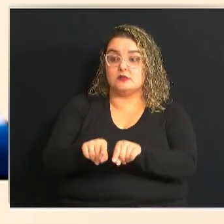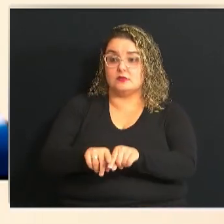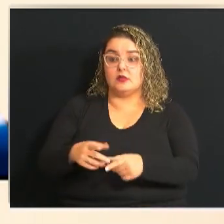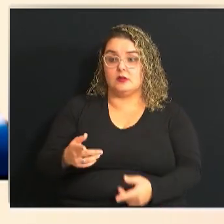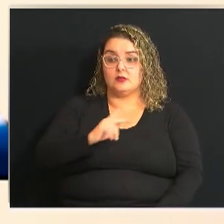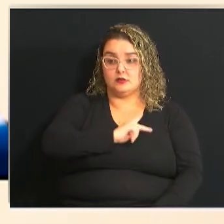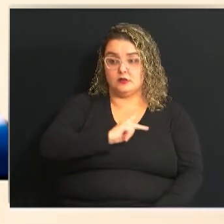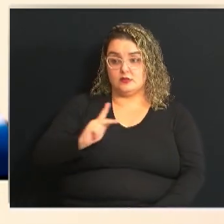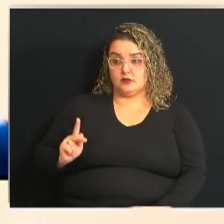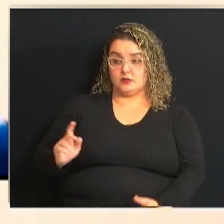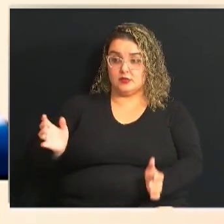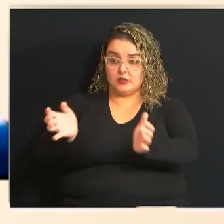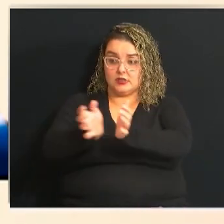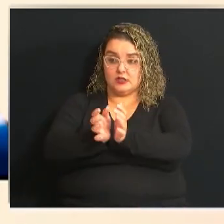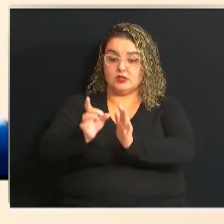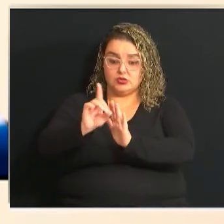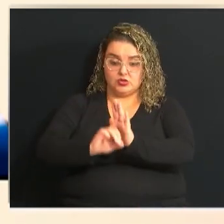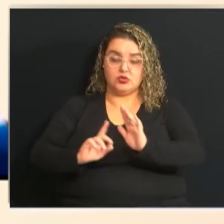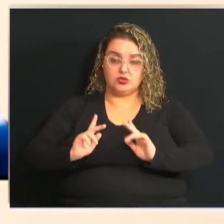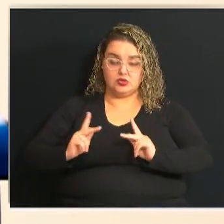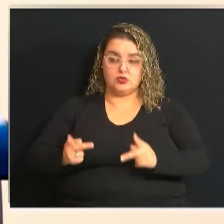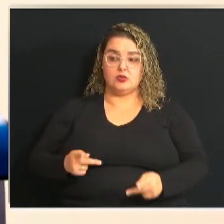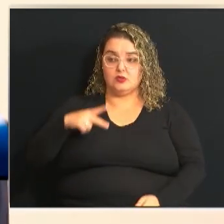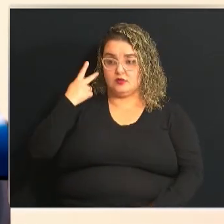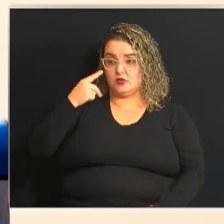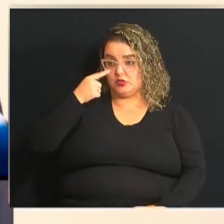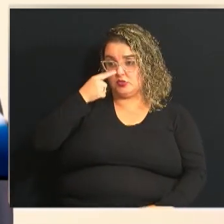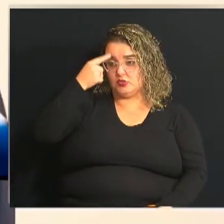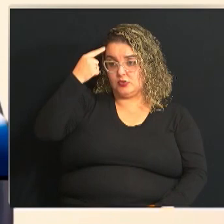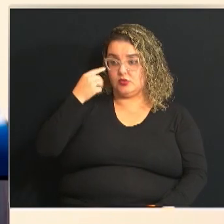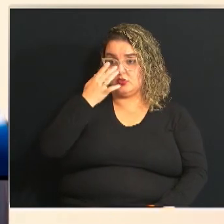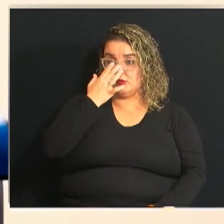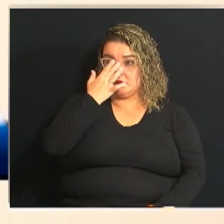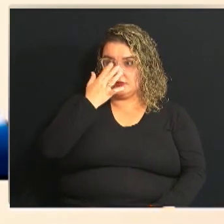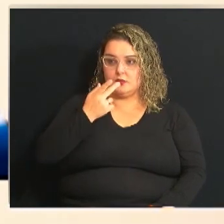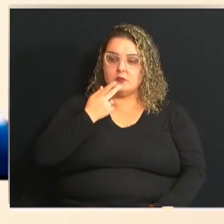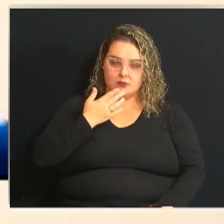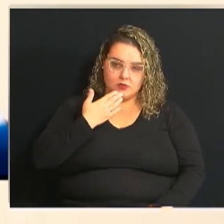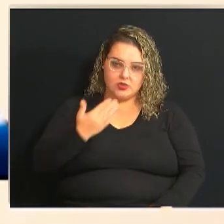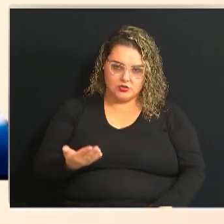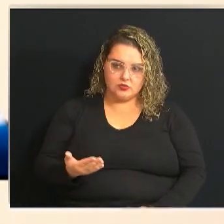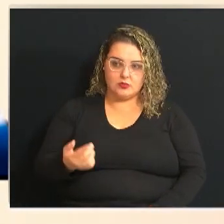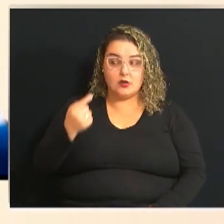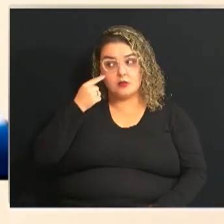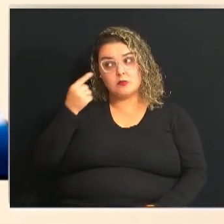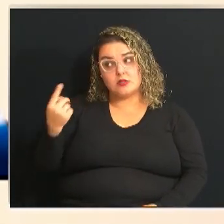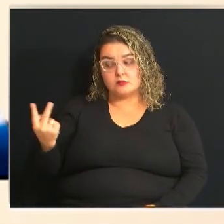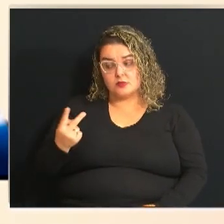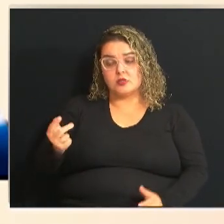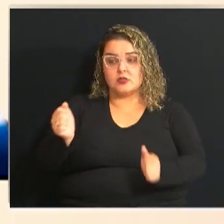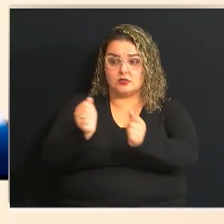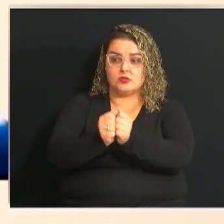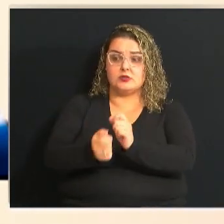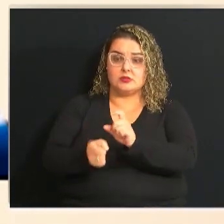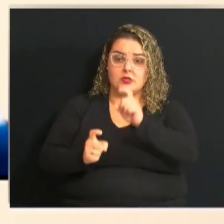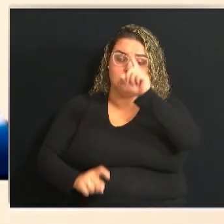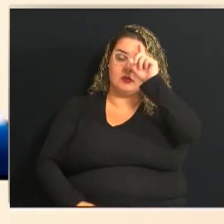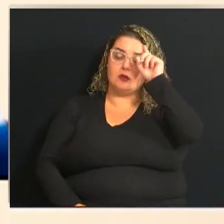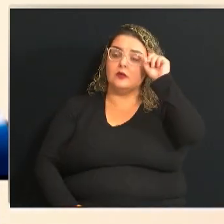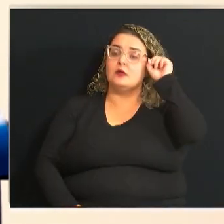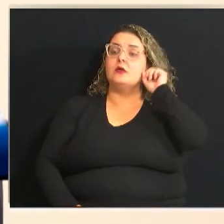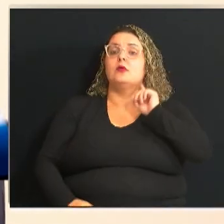www.campinas.sp.leg.br. E toda discussão e votação você assiste no YouTube da TV Câmara Campinas. E olha, o trabalho aqui na Câmara não